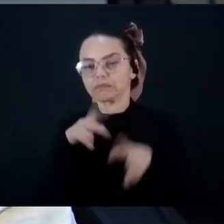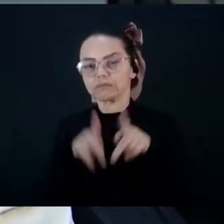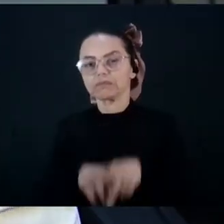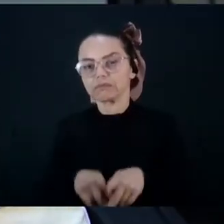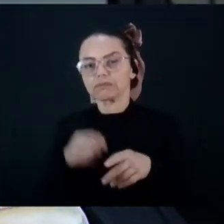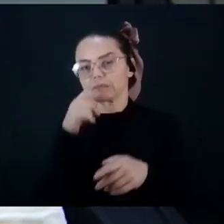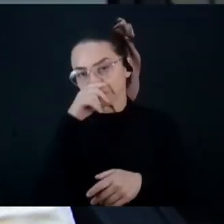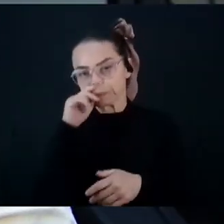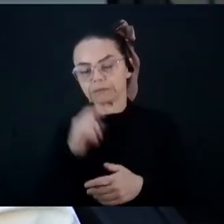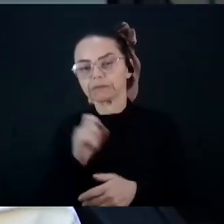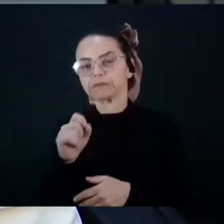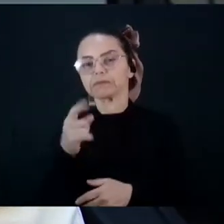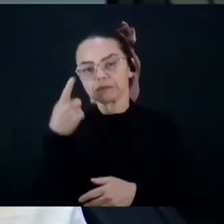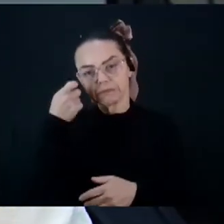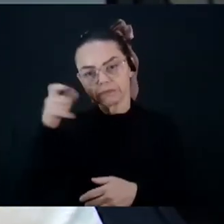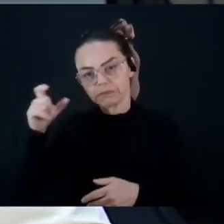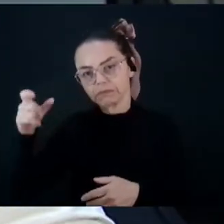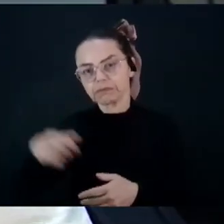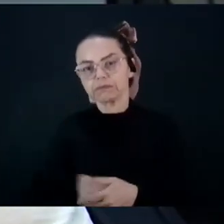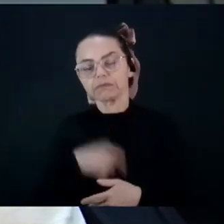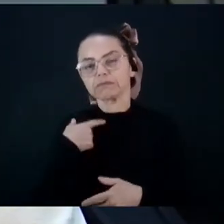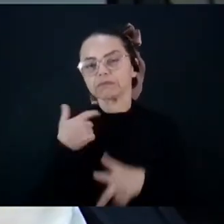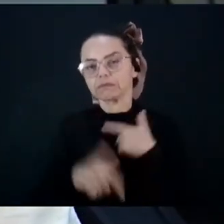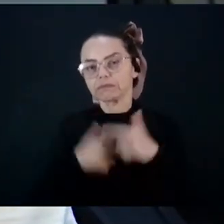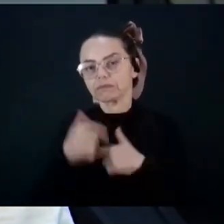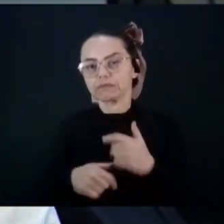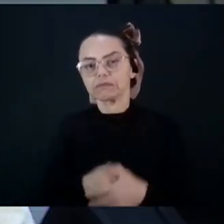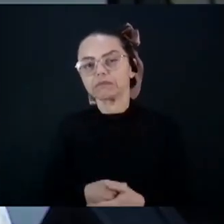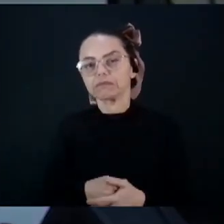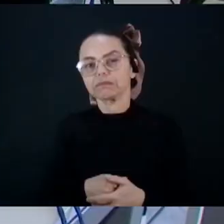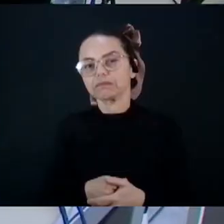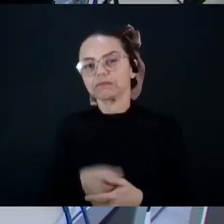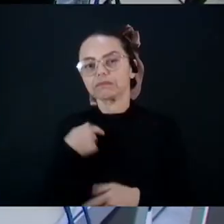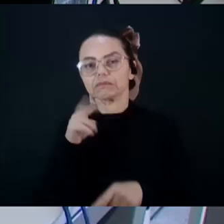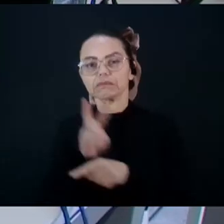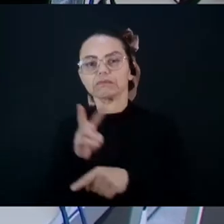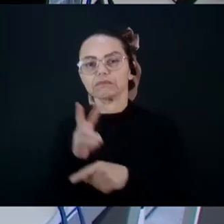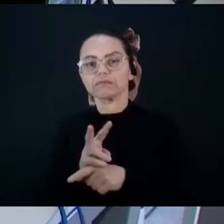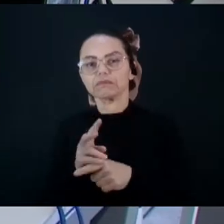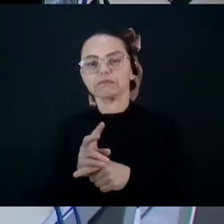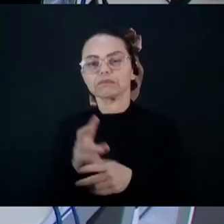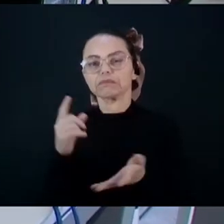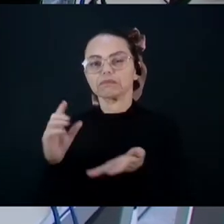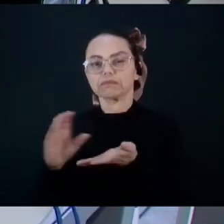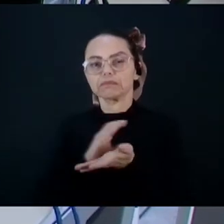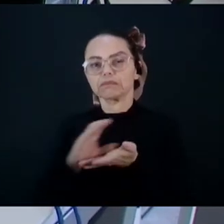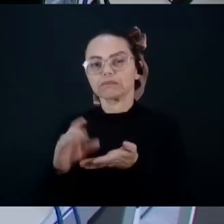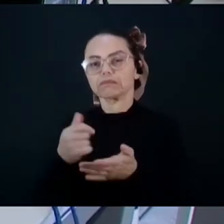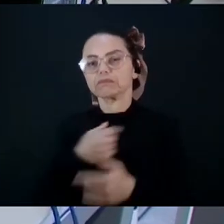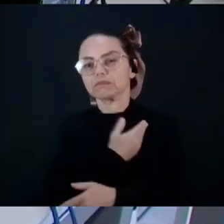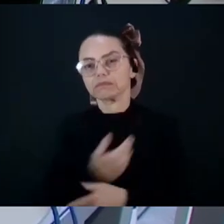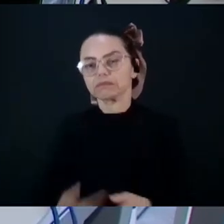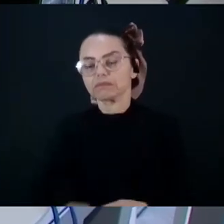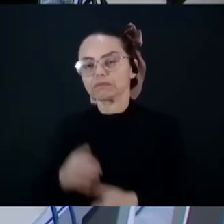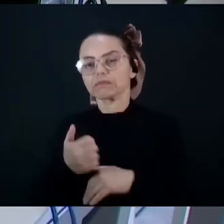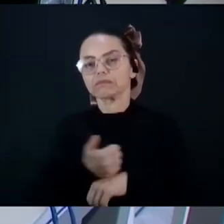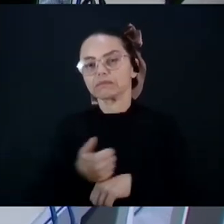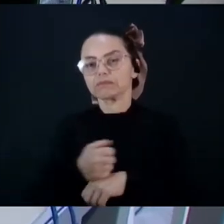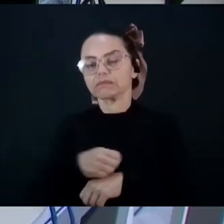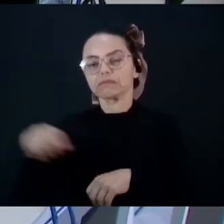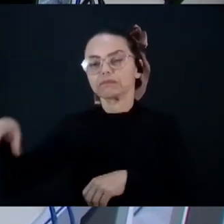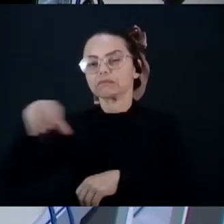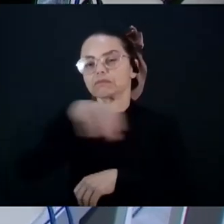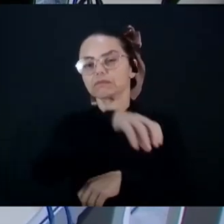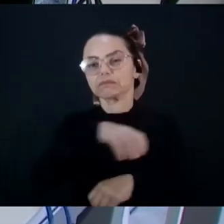quem interessa o nosso trabalho, o bem cuidar do dinheiro público, né? Os profissionais foram distribuídos em